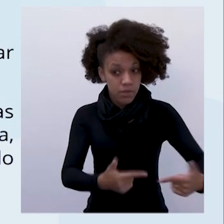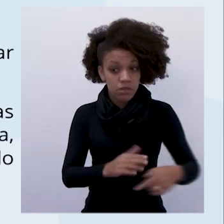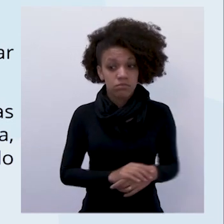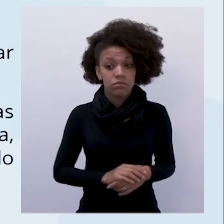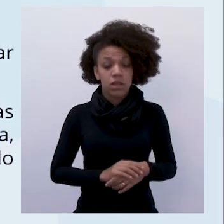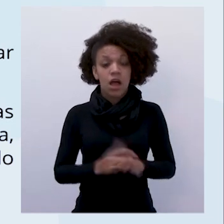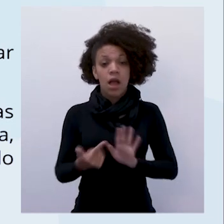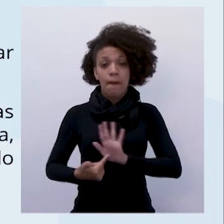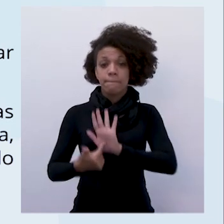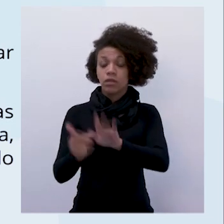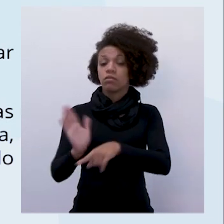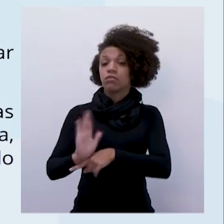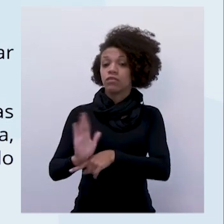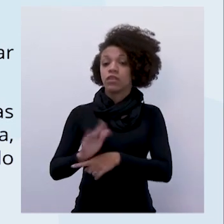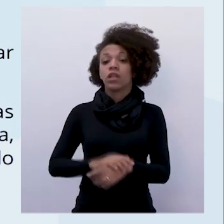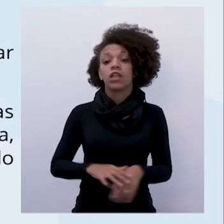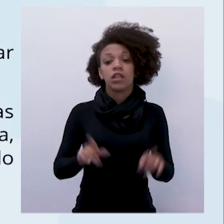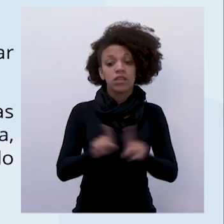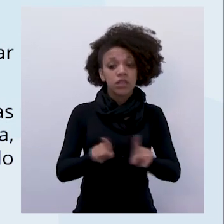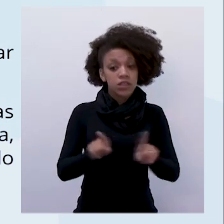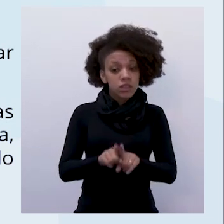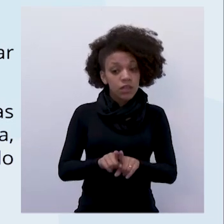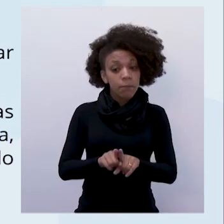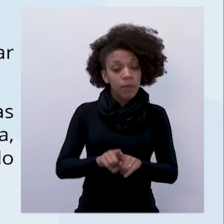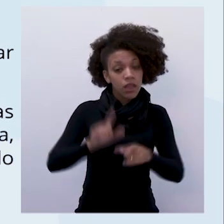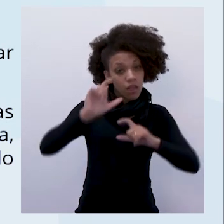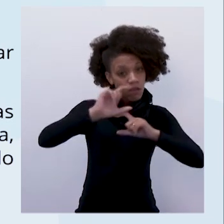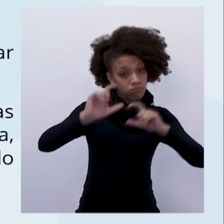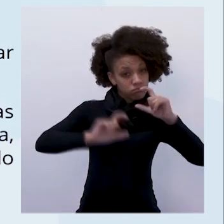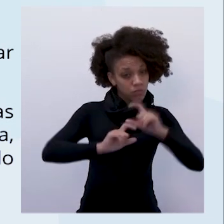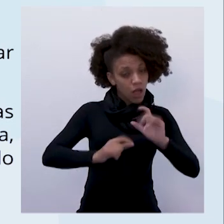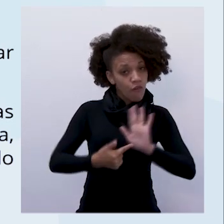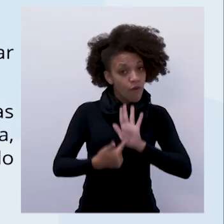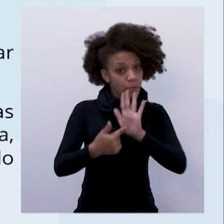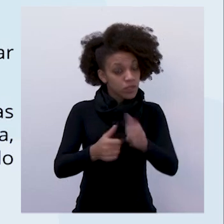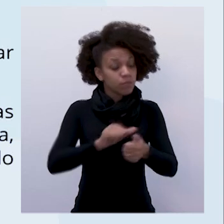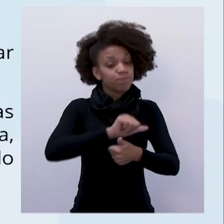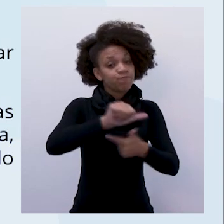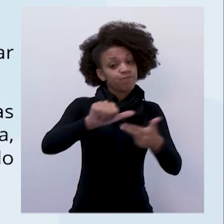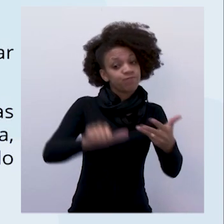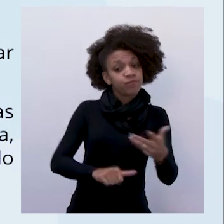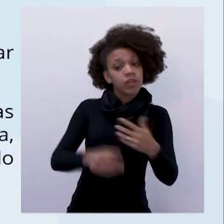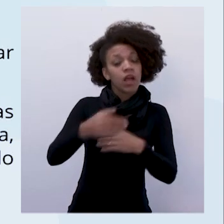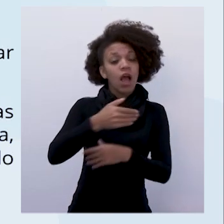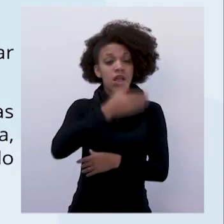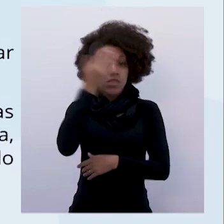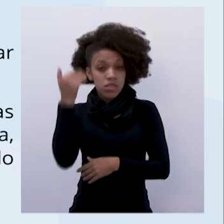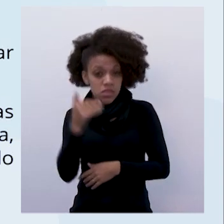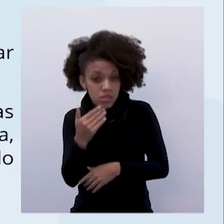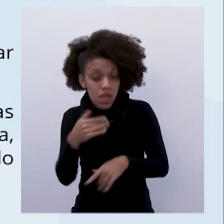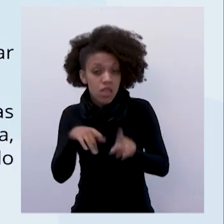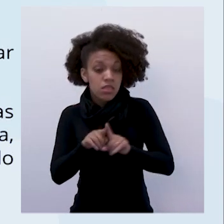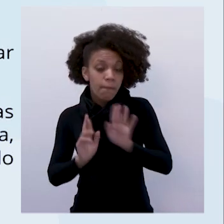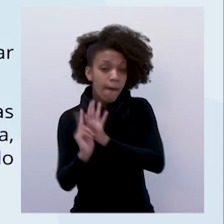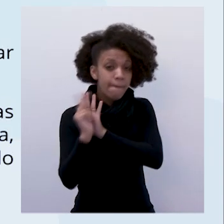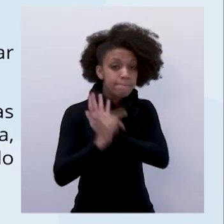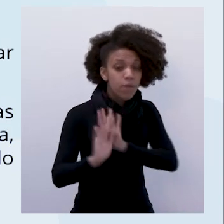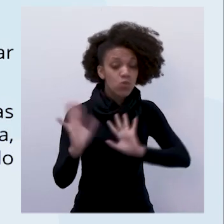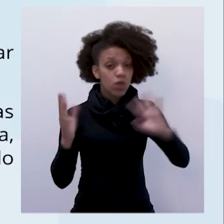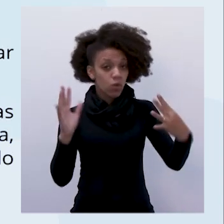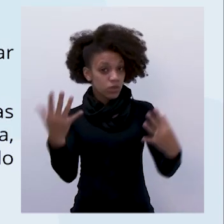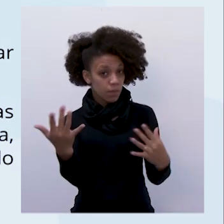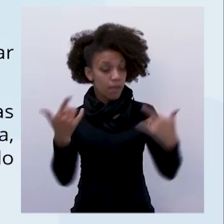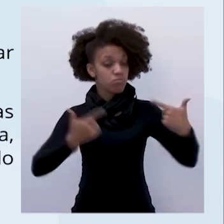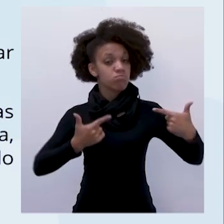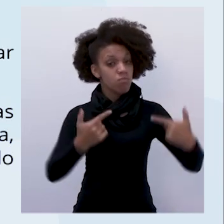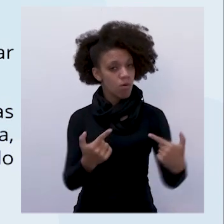no filme e a versão historiográfica, vocês vão apontar as causas, as características e as consequências do